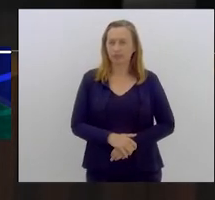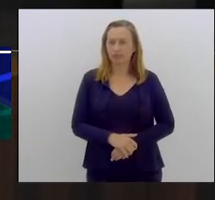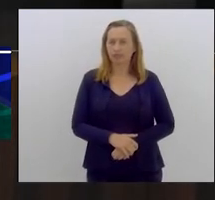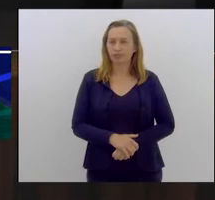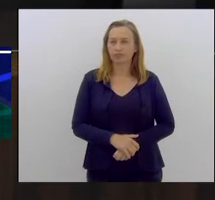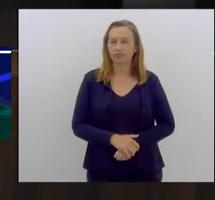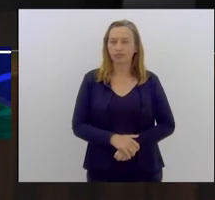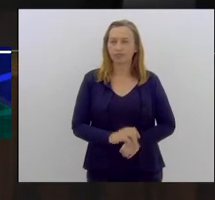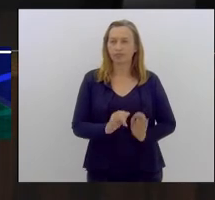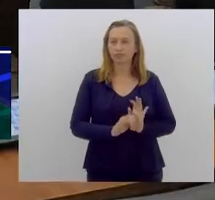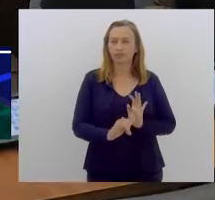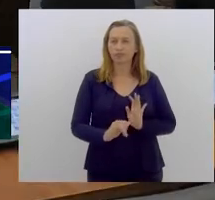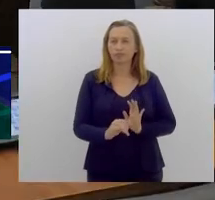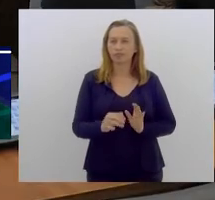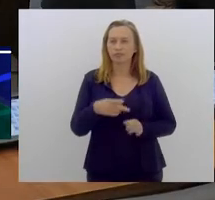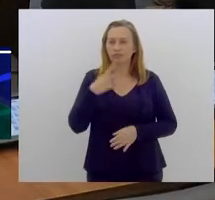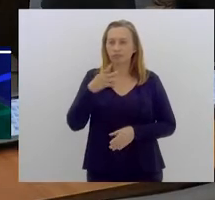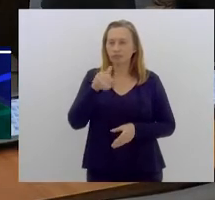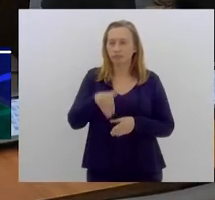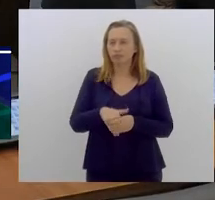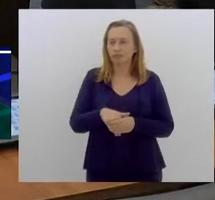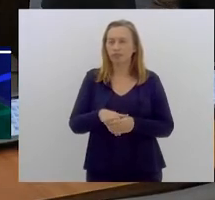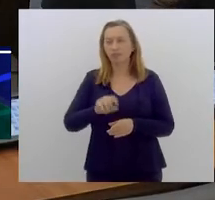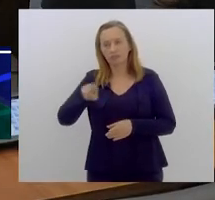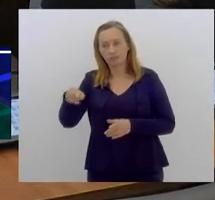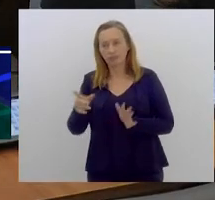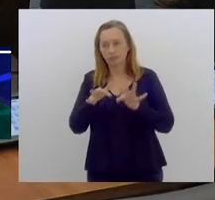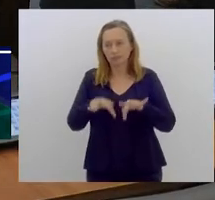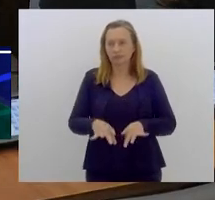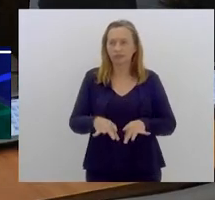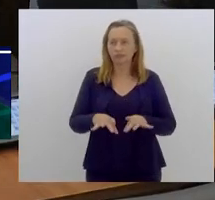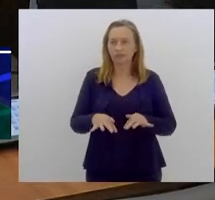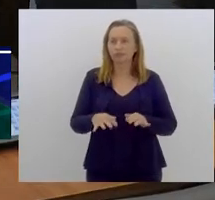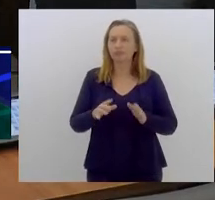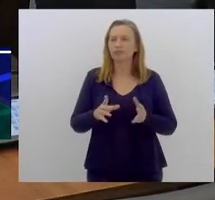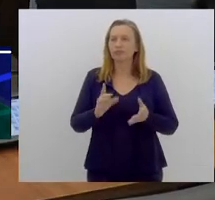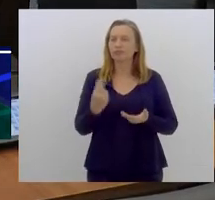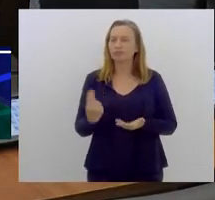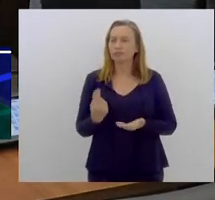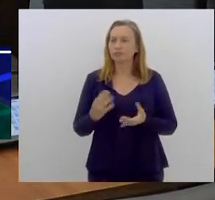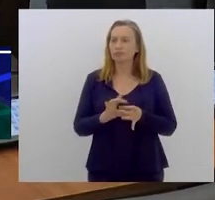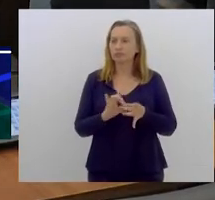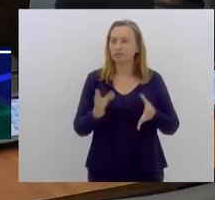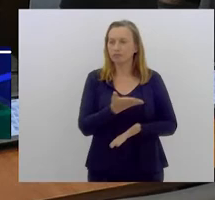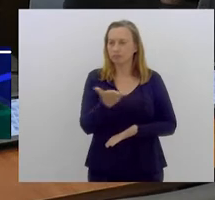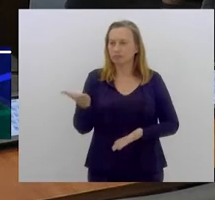autógrafa. Declaração de voto, presidente. Final da pauta, por favor. Deixar aberto também a coautoria. Ok.